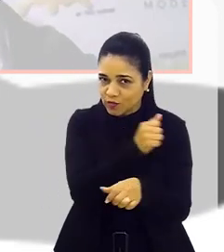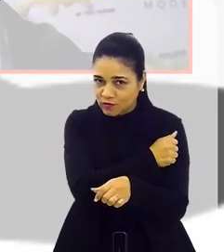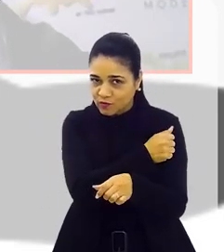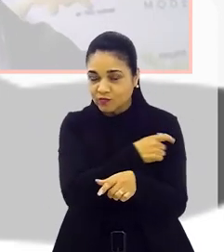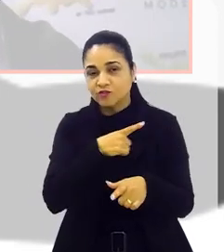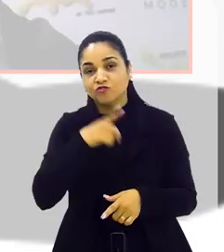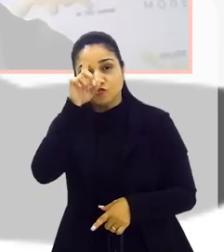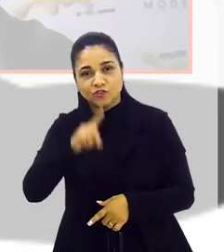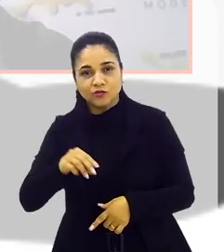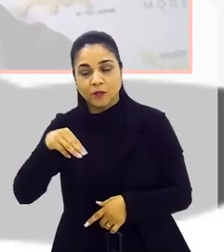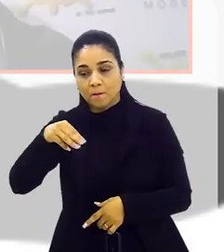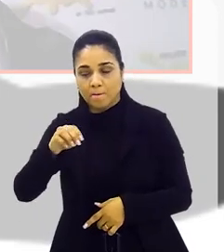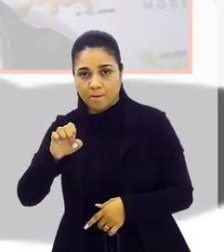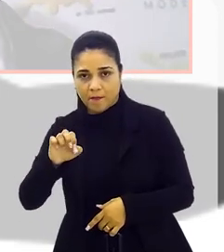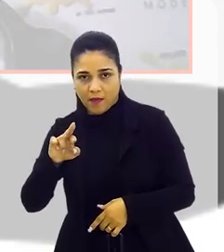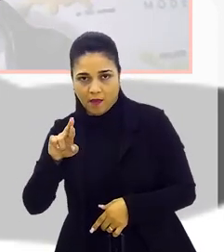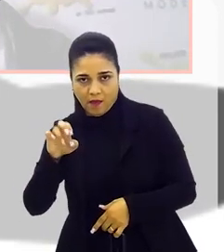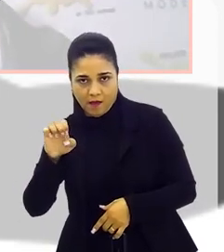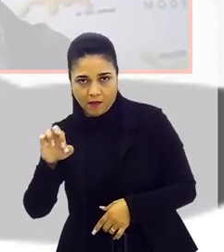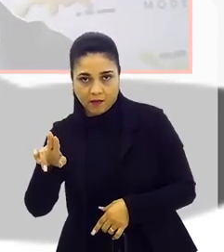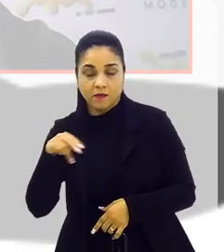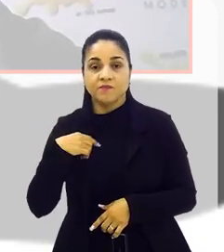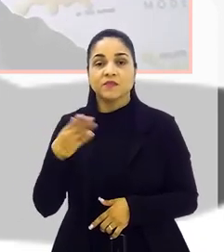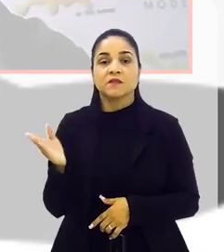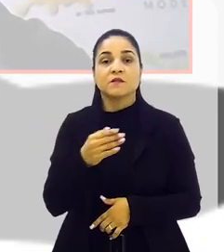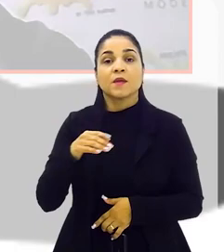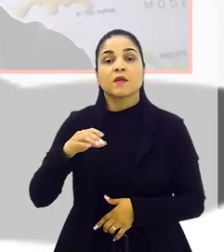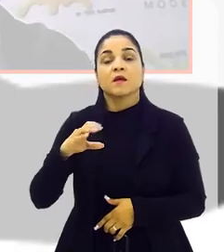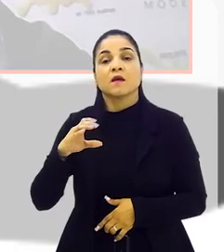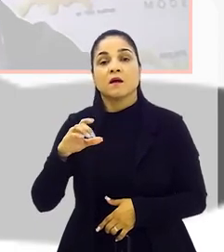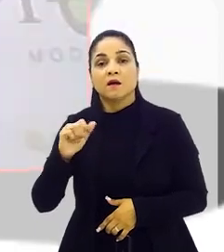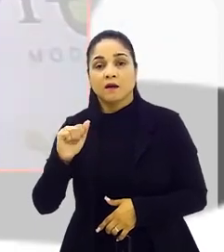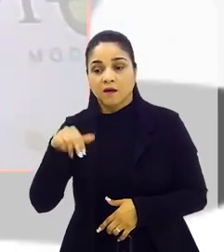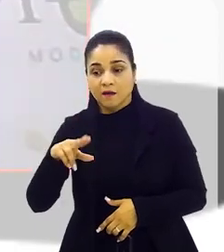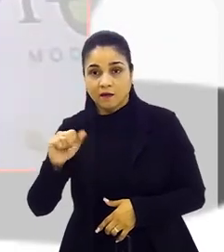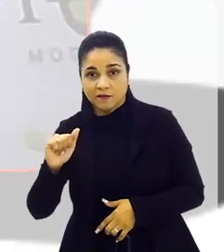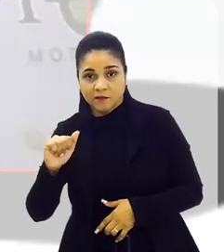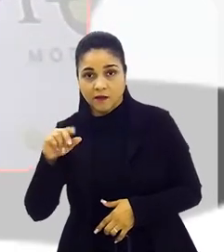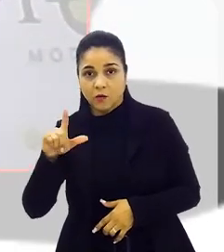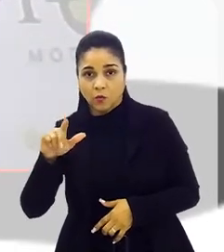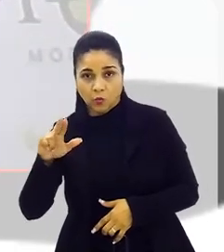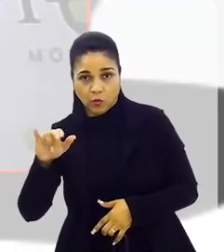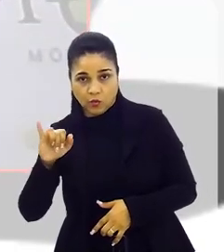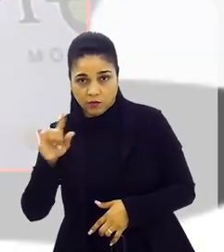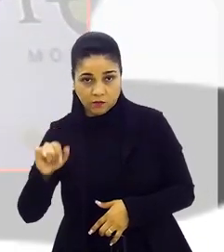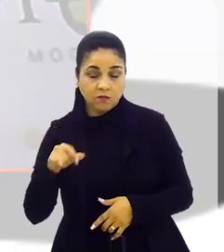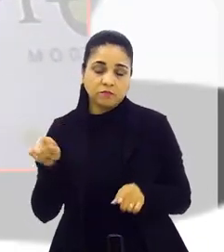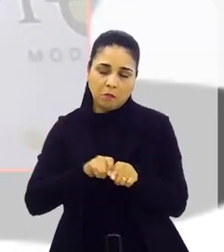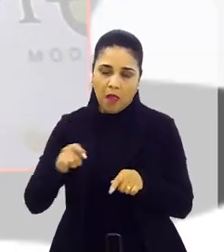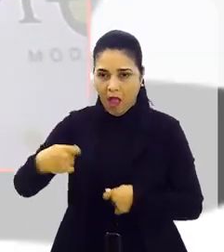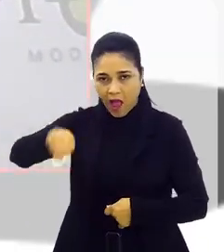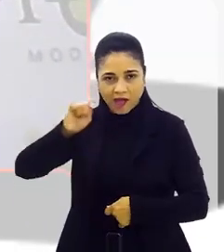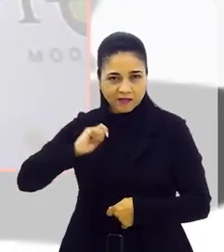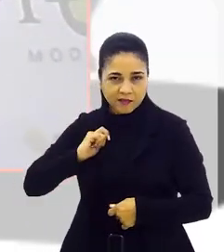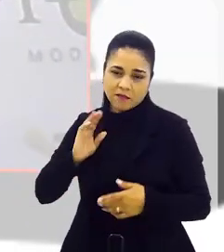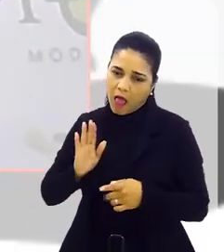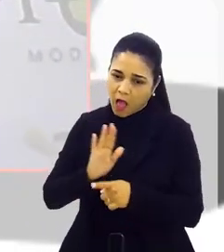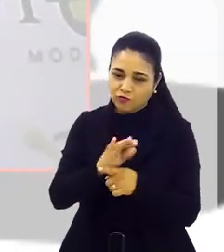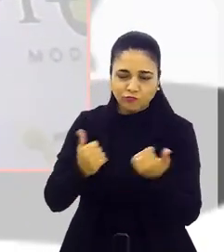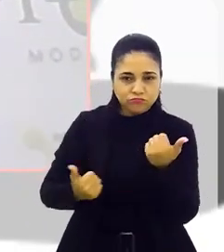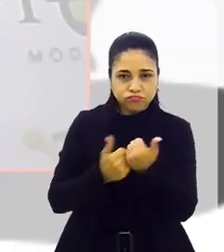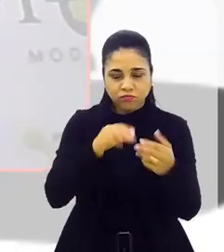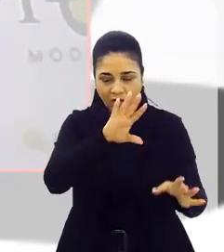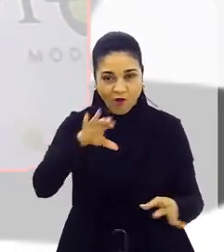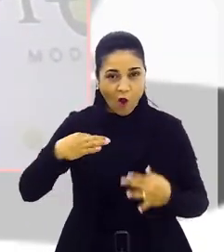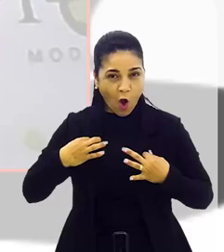elenco, né? A minha diretora Mary Cardoso, a nossa querida Ana Luísa Tavares, a nossa Ana Lu Tavares, que além de ser atriz, também ela é multi,